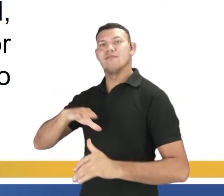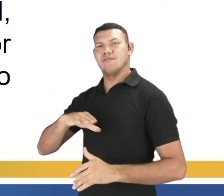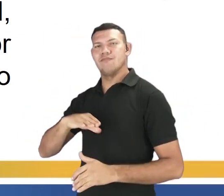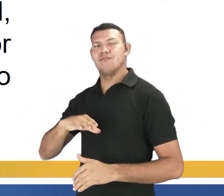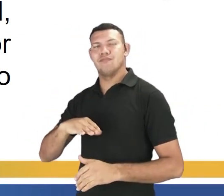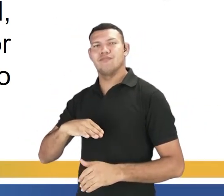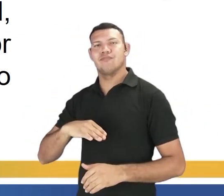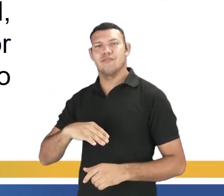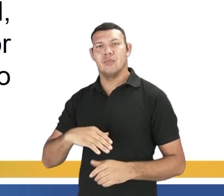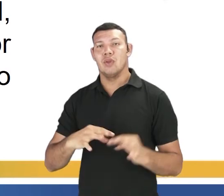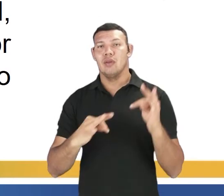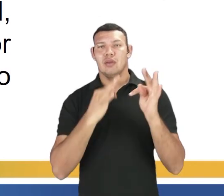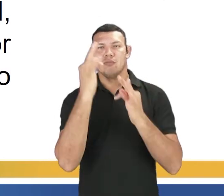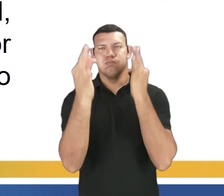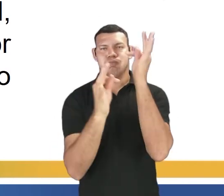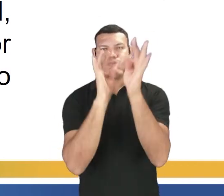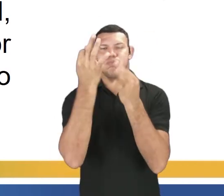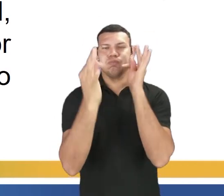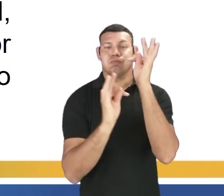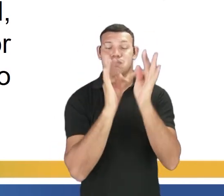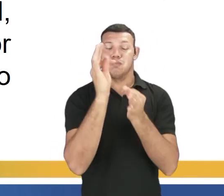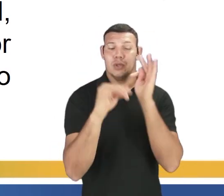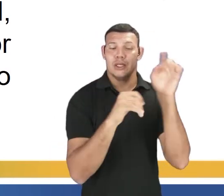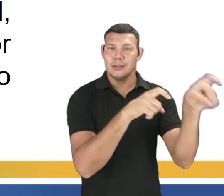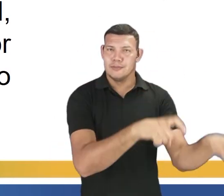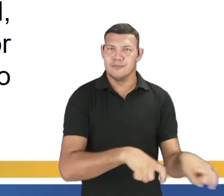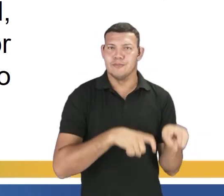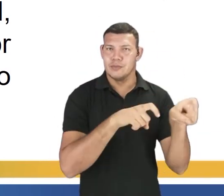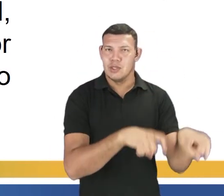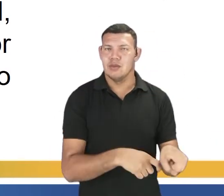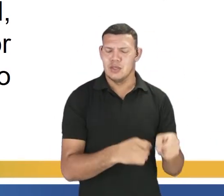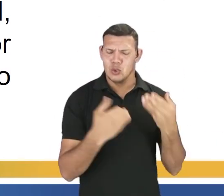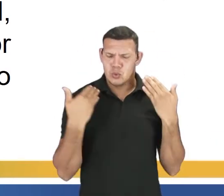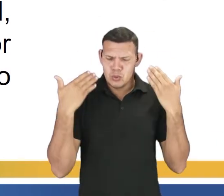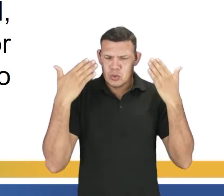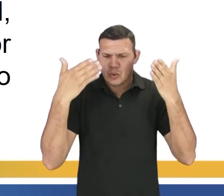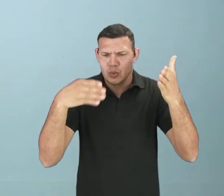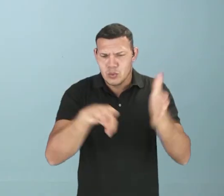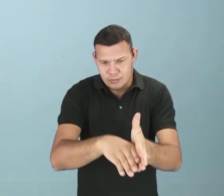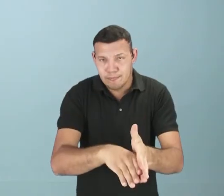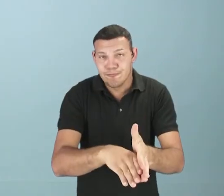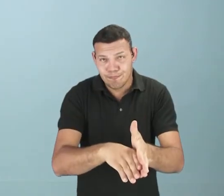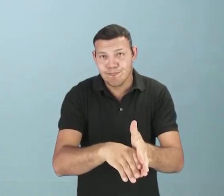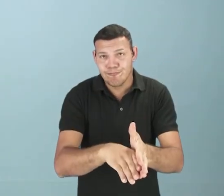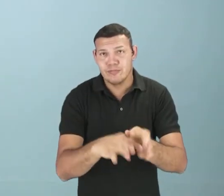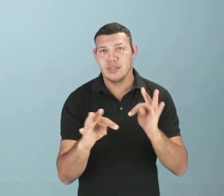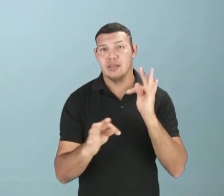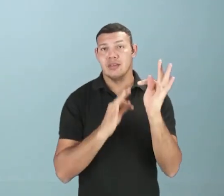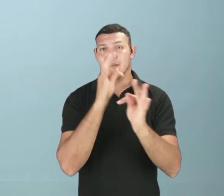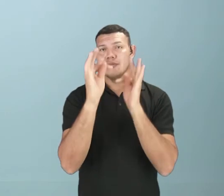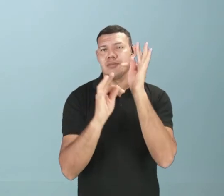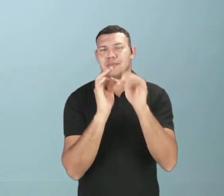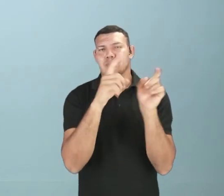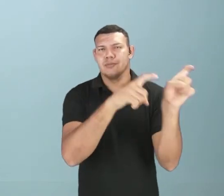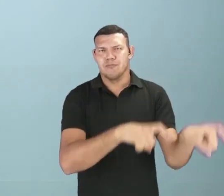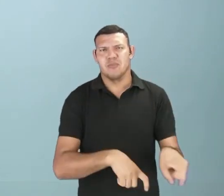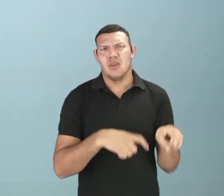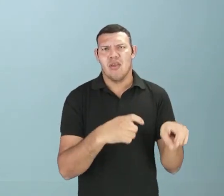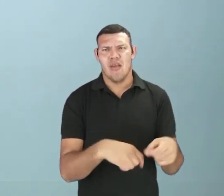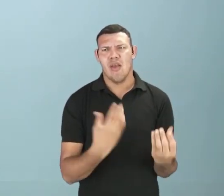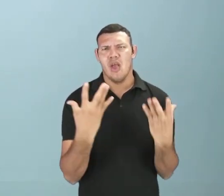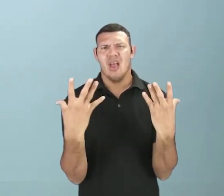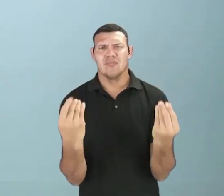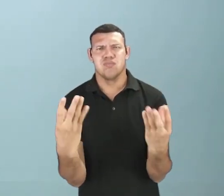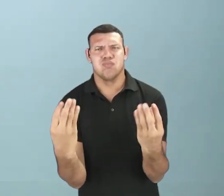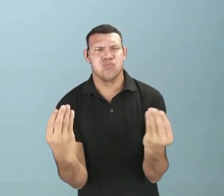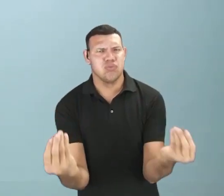né, foi a mecanização do campo. Então, quando chegou, né, a mecanização do campo, já não precisava uma grande